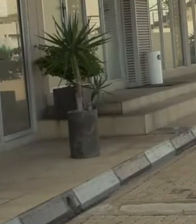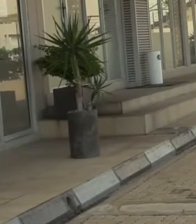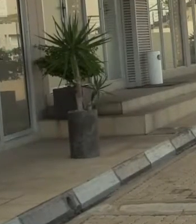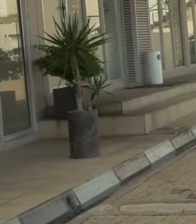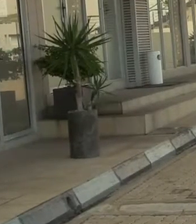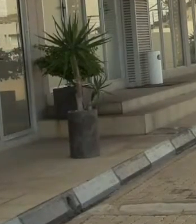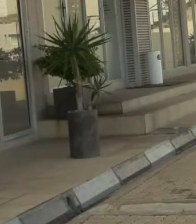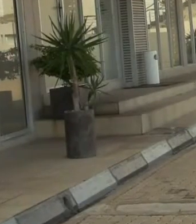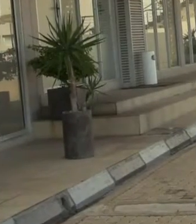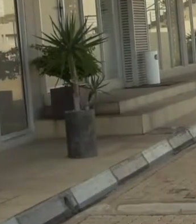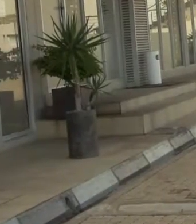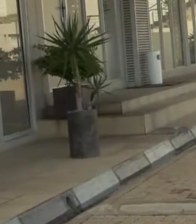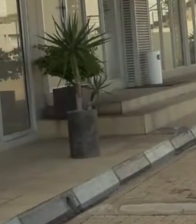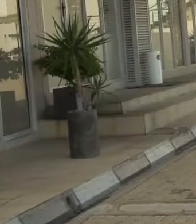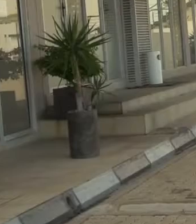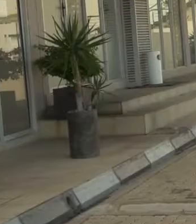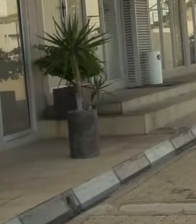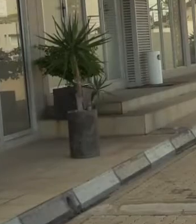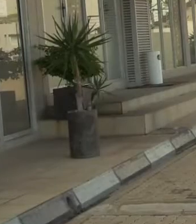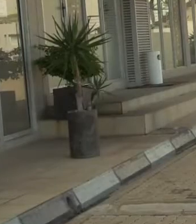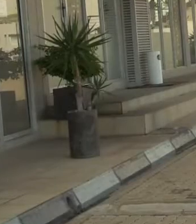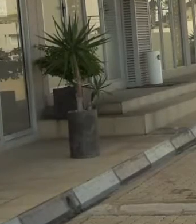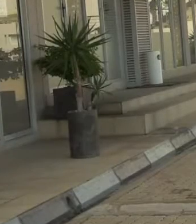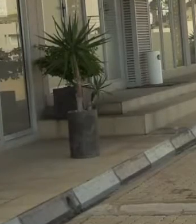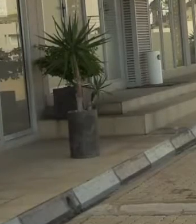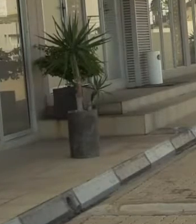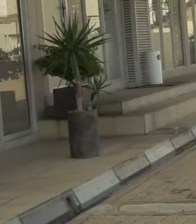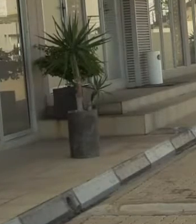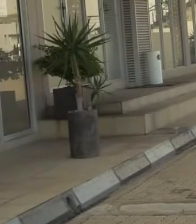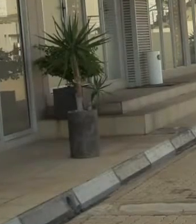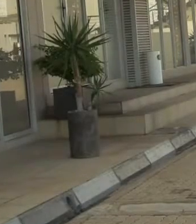Muitos não têm conhecimento sobre o assunto.